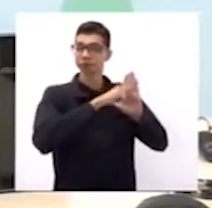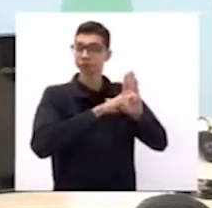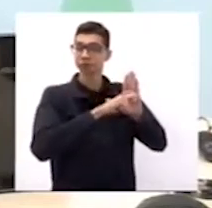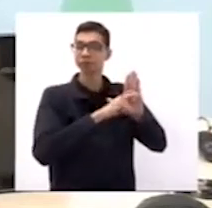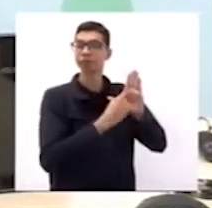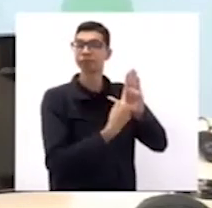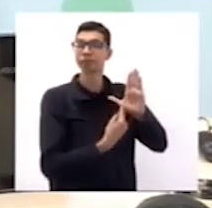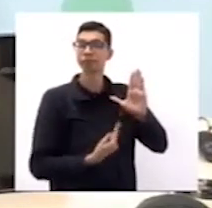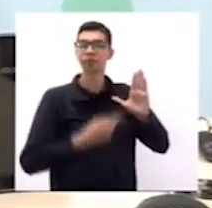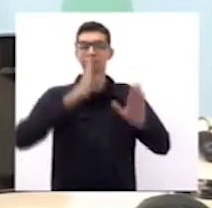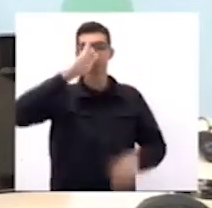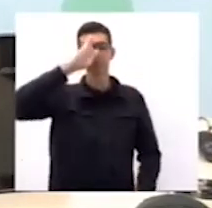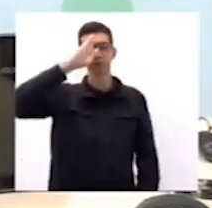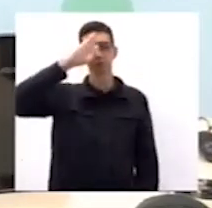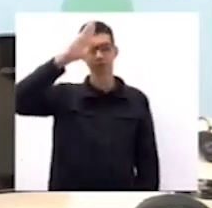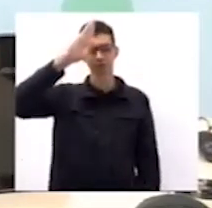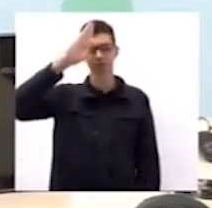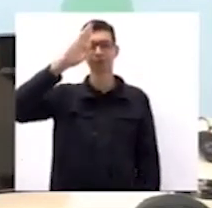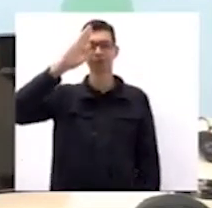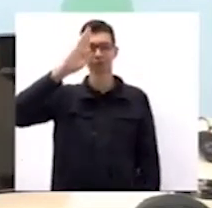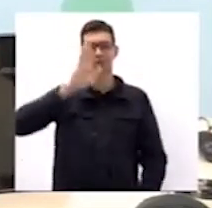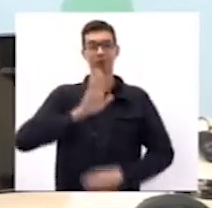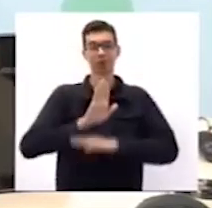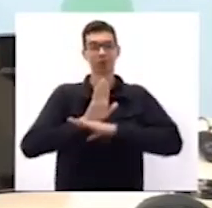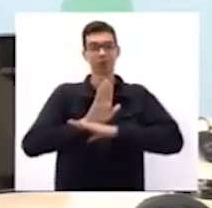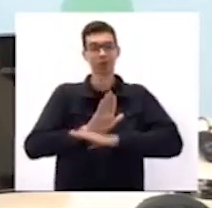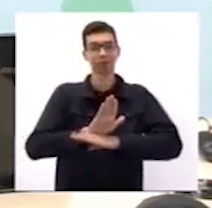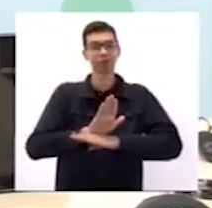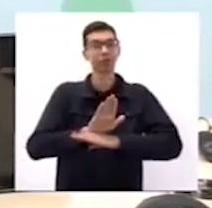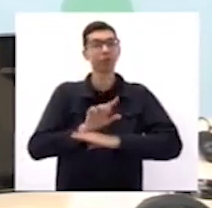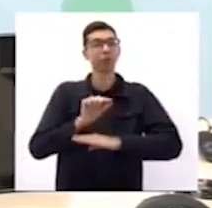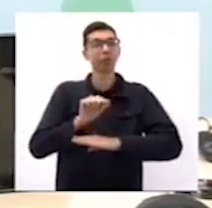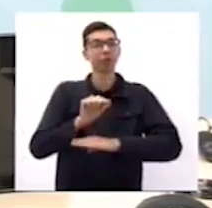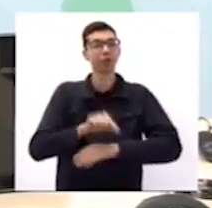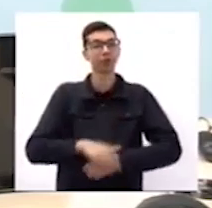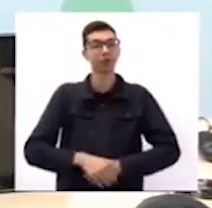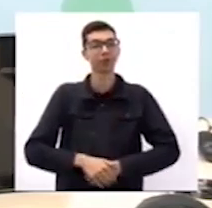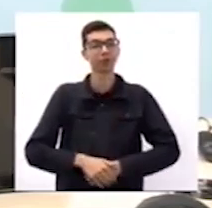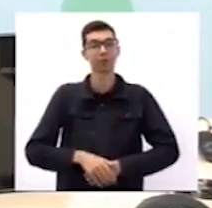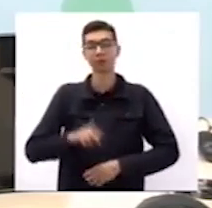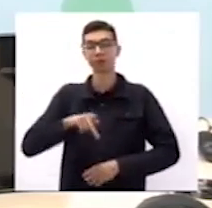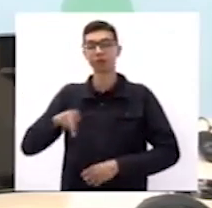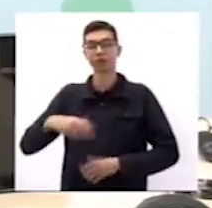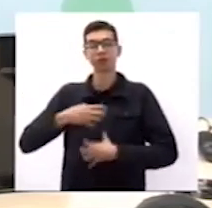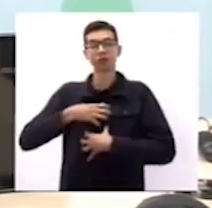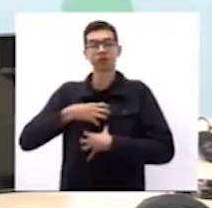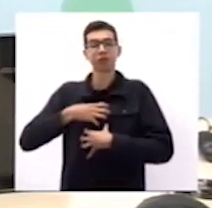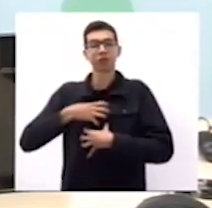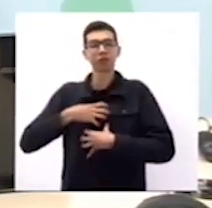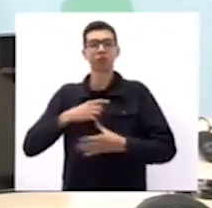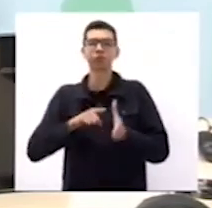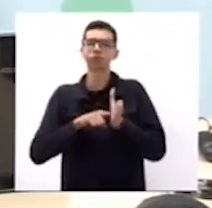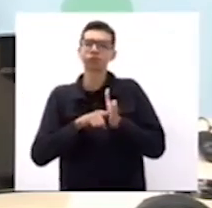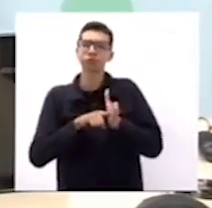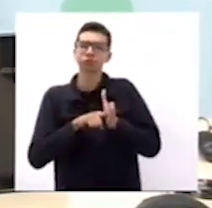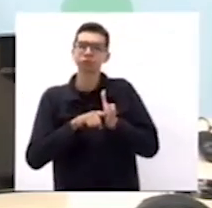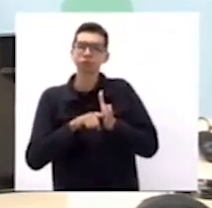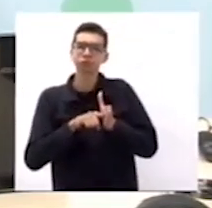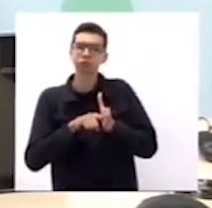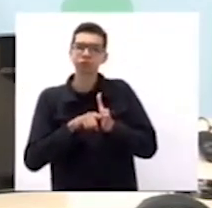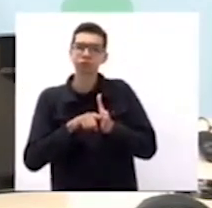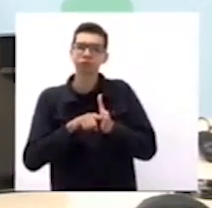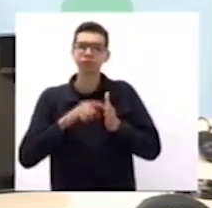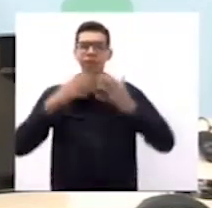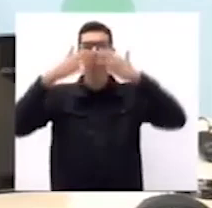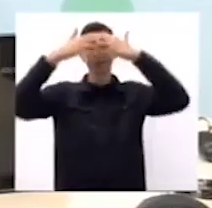Auxilia nessa... Ele é um instrumento fundamental para a gente tomar essa postura do professor investigativo e reflexivo, porque